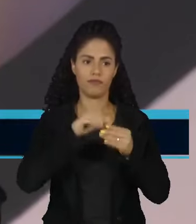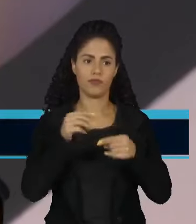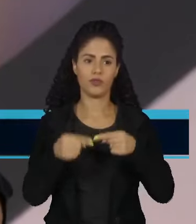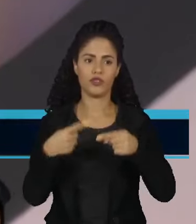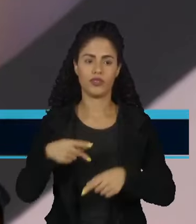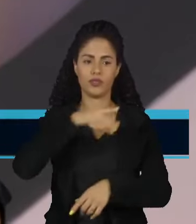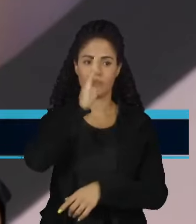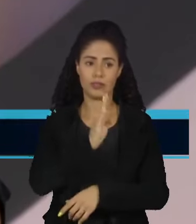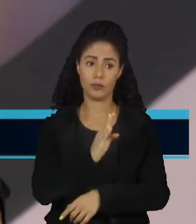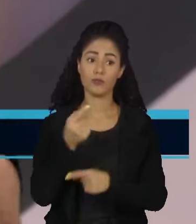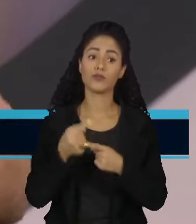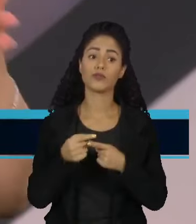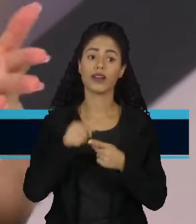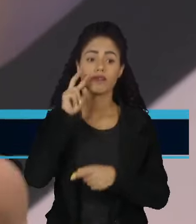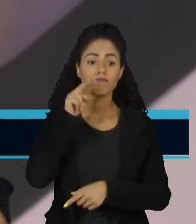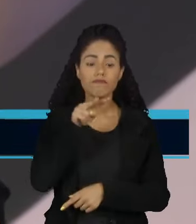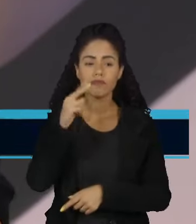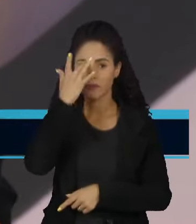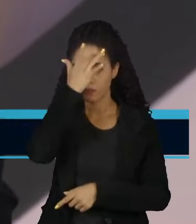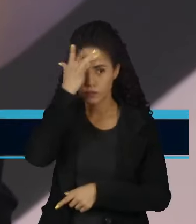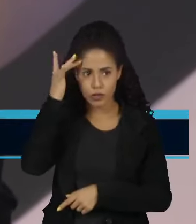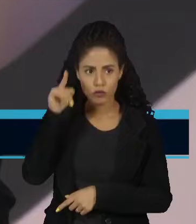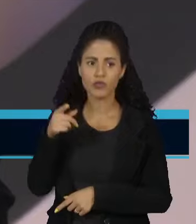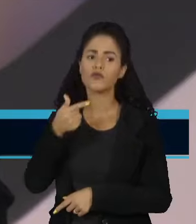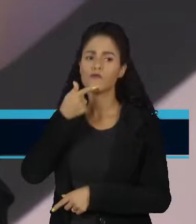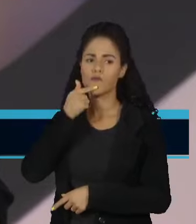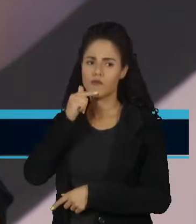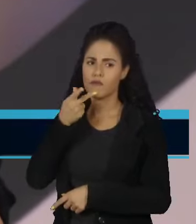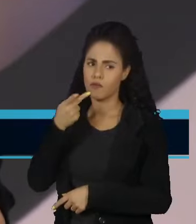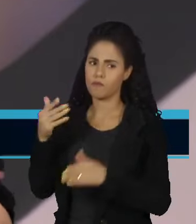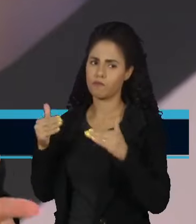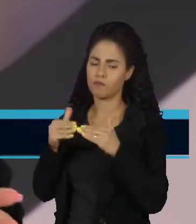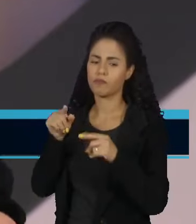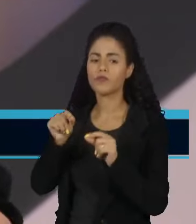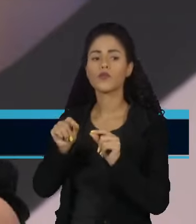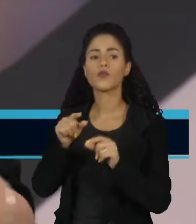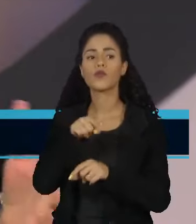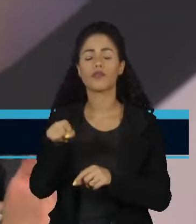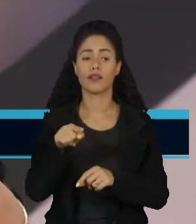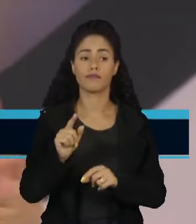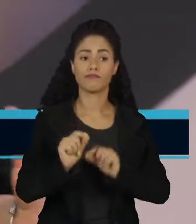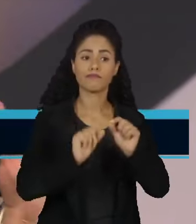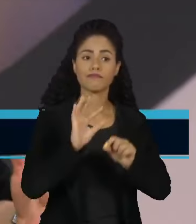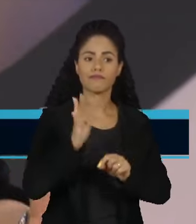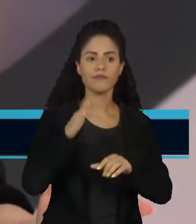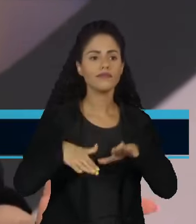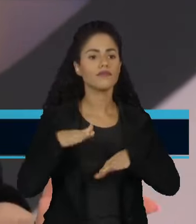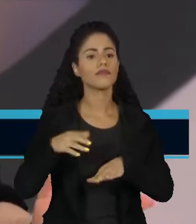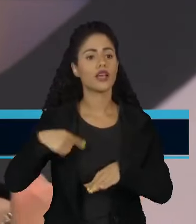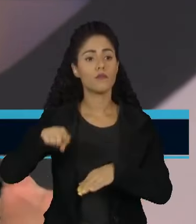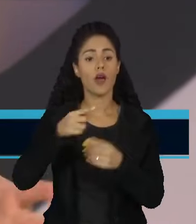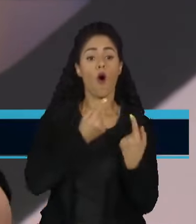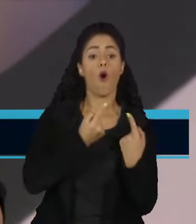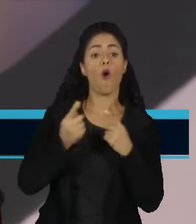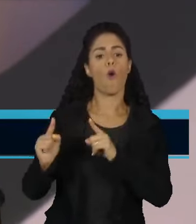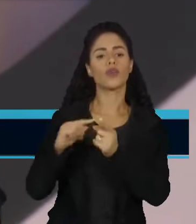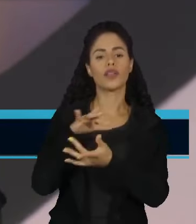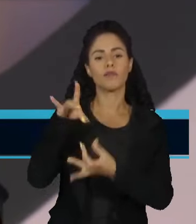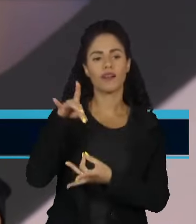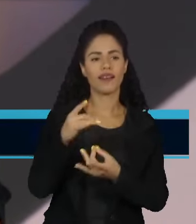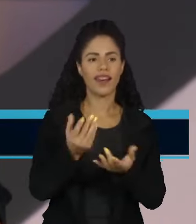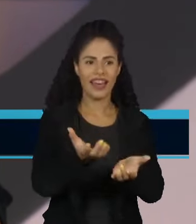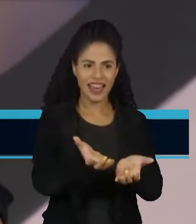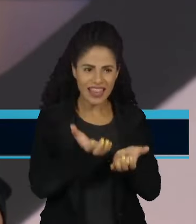né? A gente está vendo pessoas que, como o Vila bem trouxe, se dizendo literalmente contra a democracia e